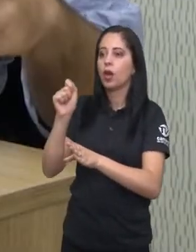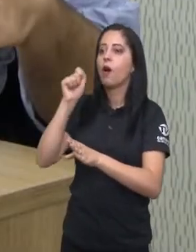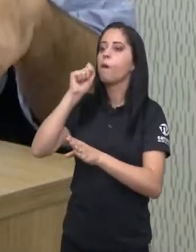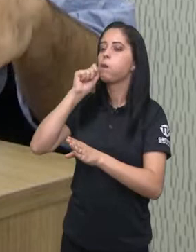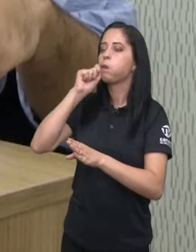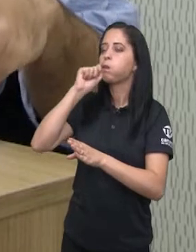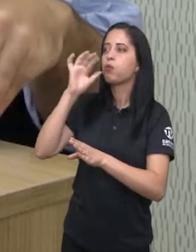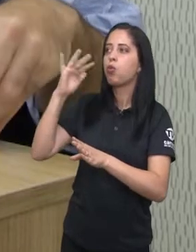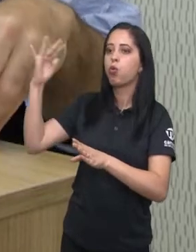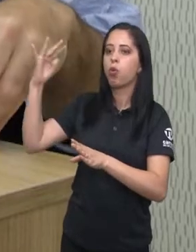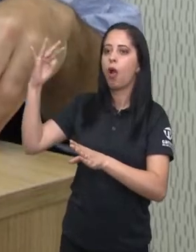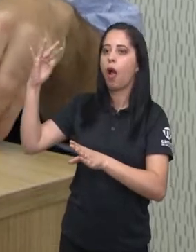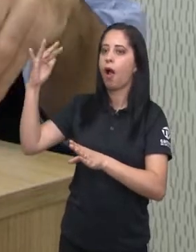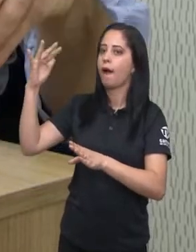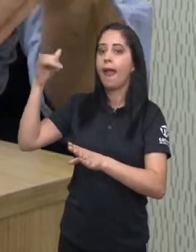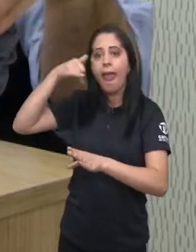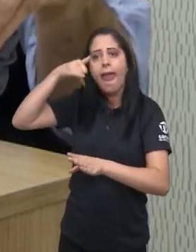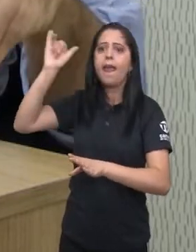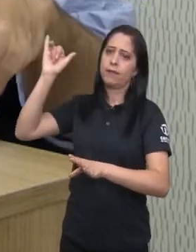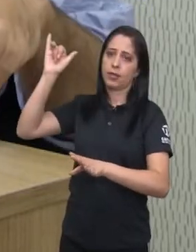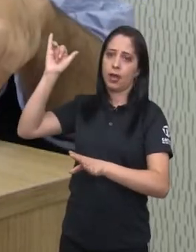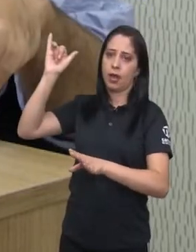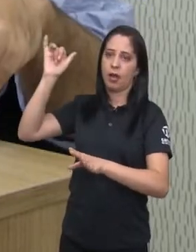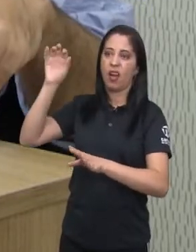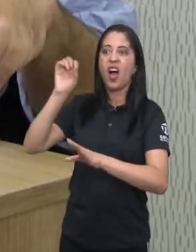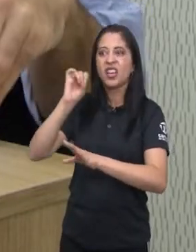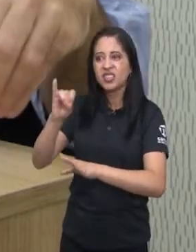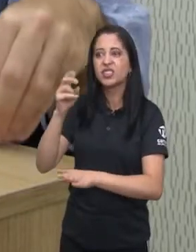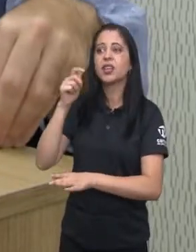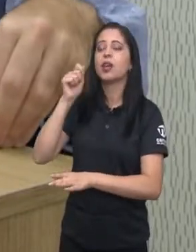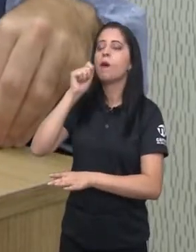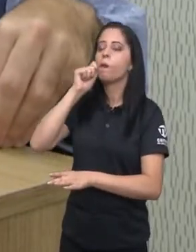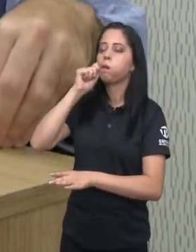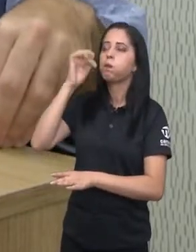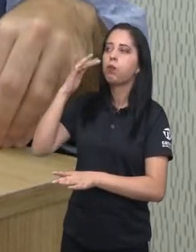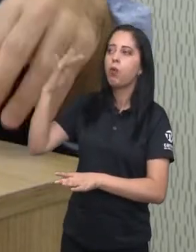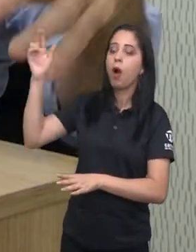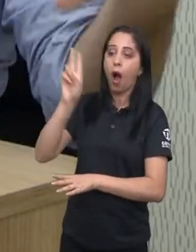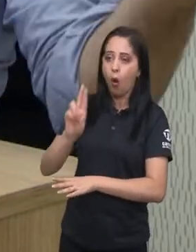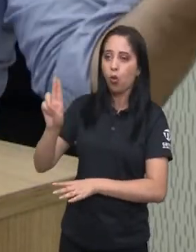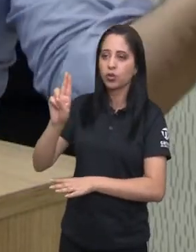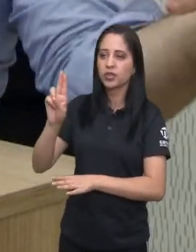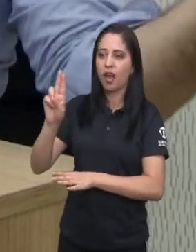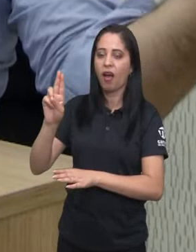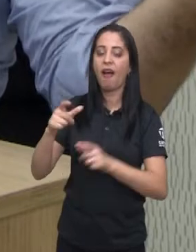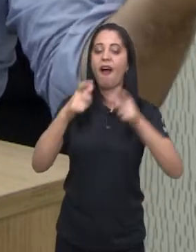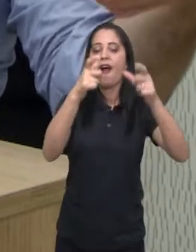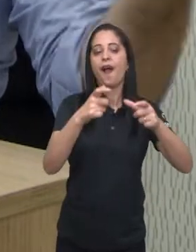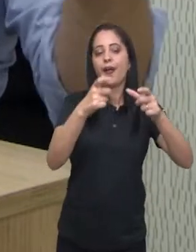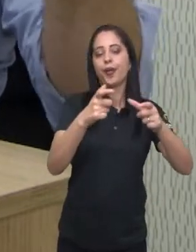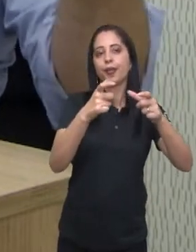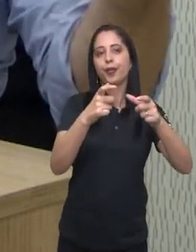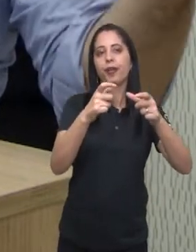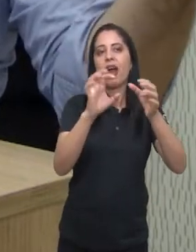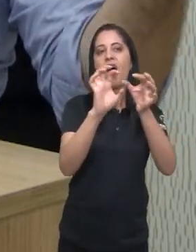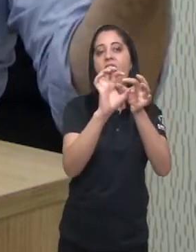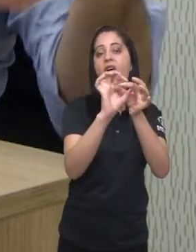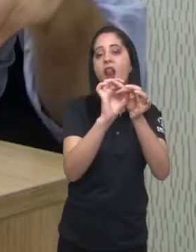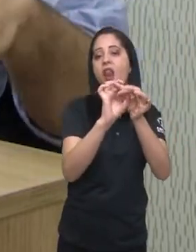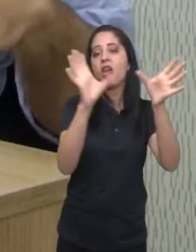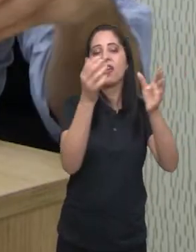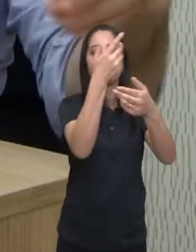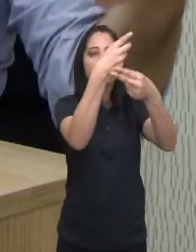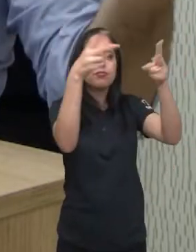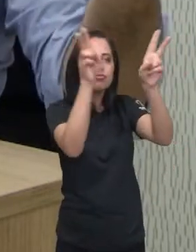não fume Mas se for fumar que faça um lugares abertos bem ventilados e que não sejam causados no para